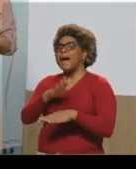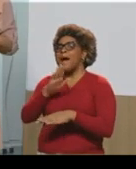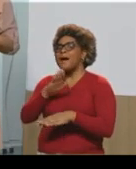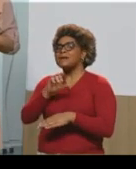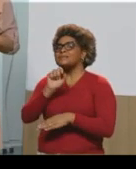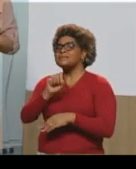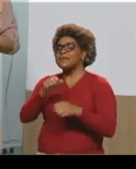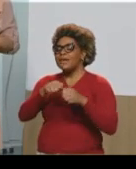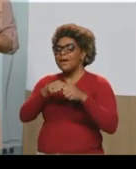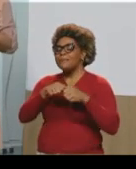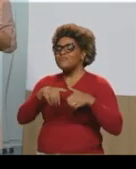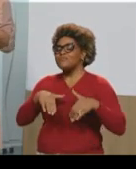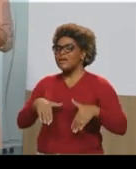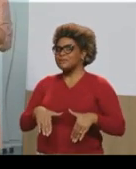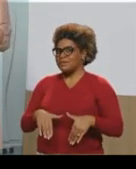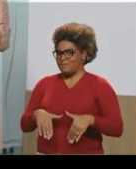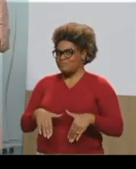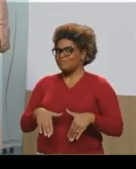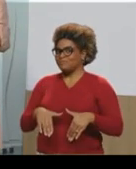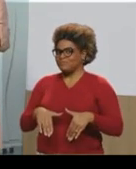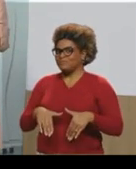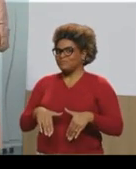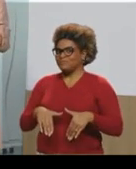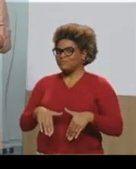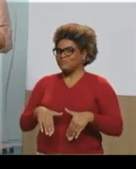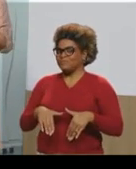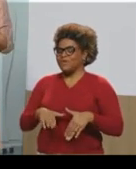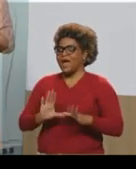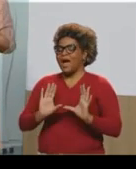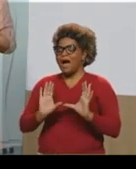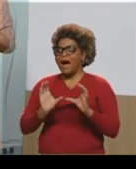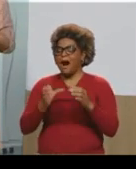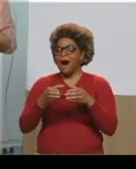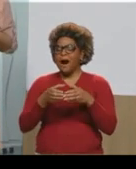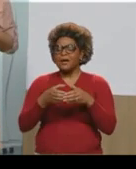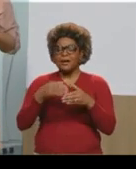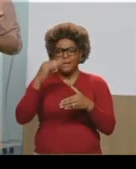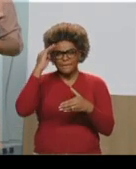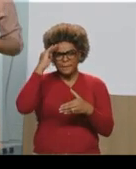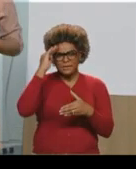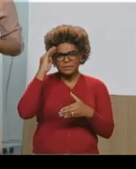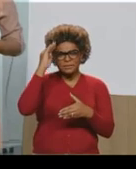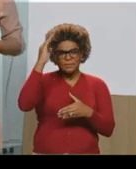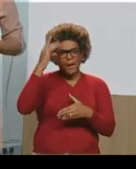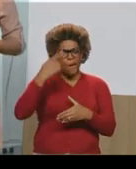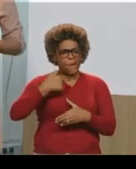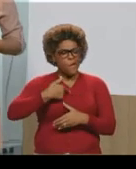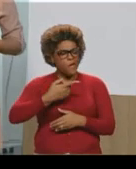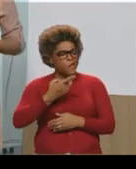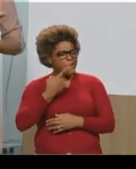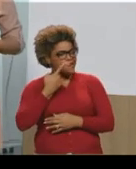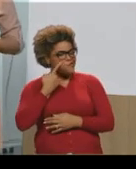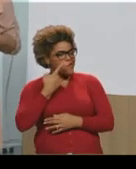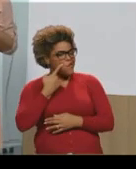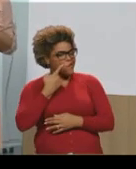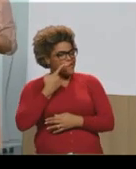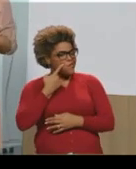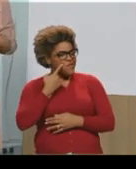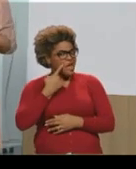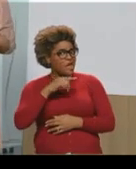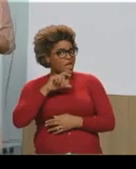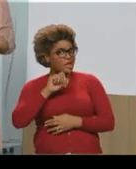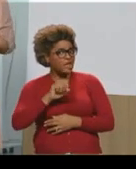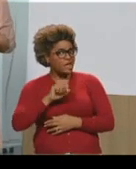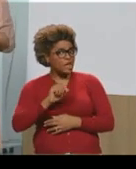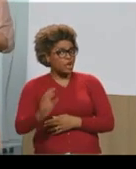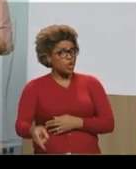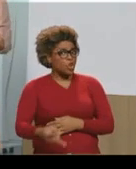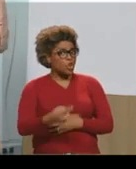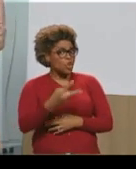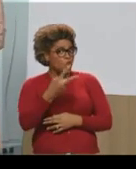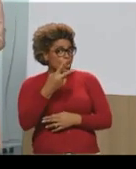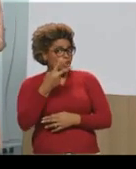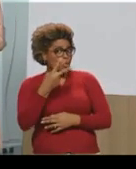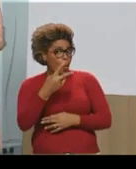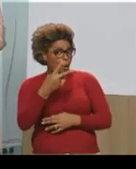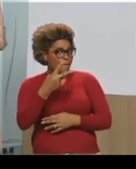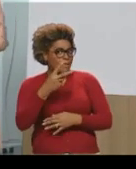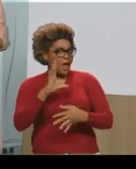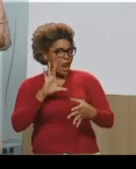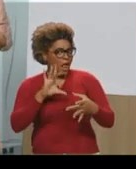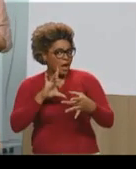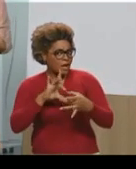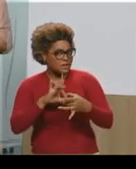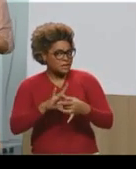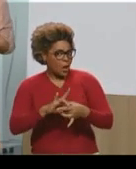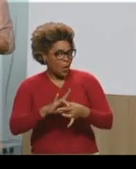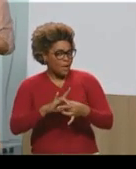preciso considerar aonde a dupla ligação faça parte da cadeia principal. E não só isso, além de fazer